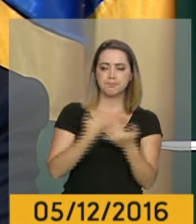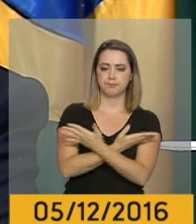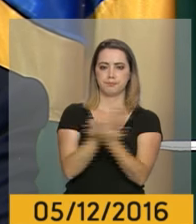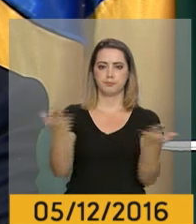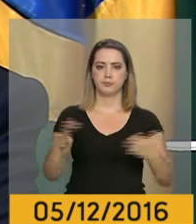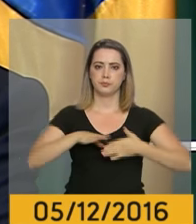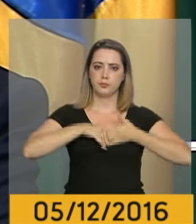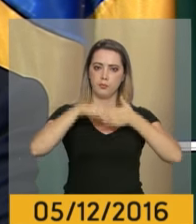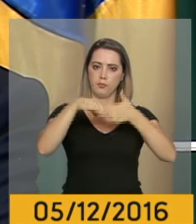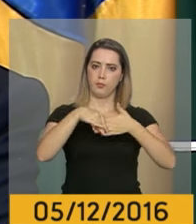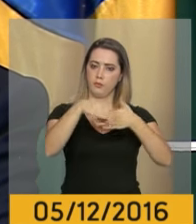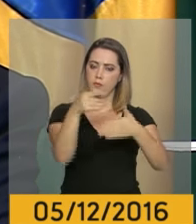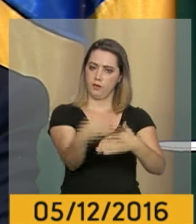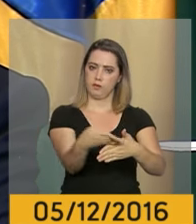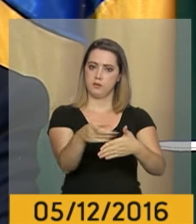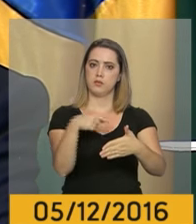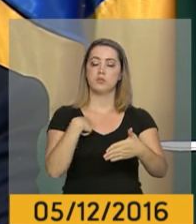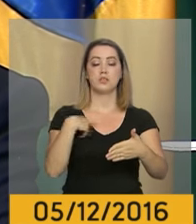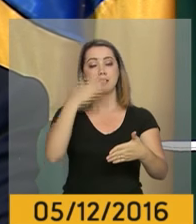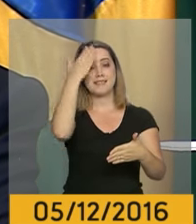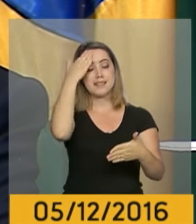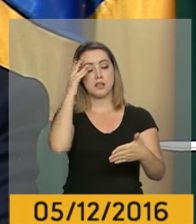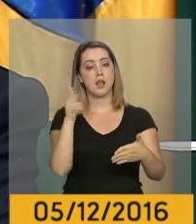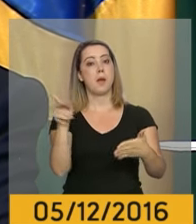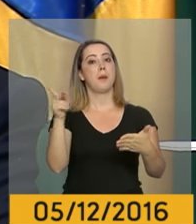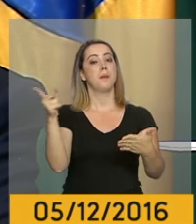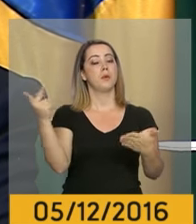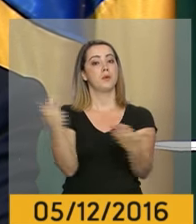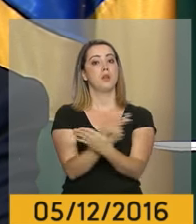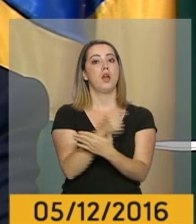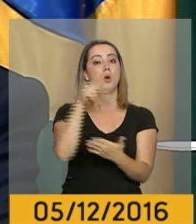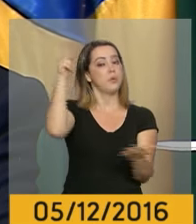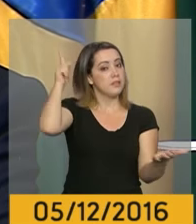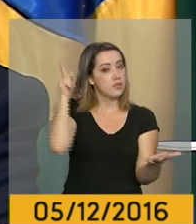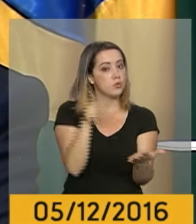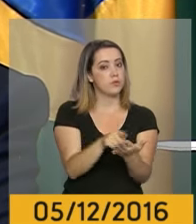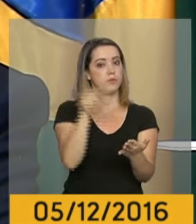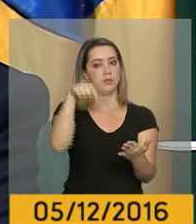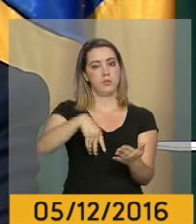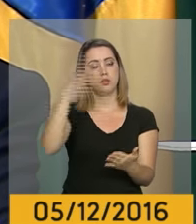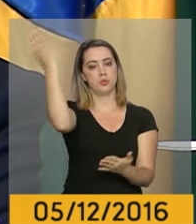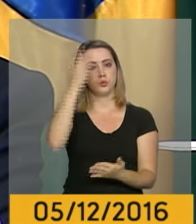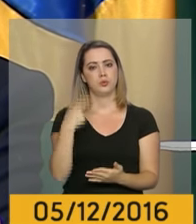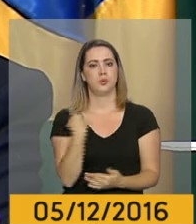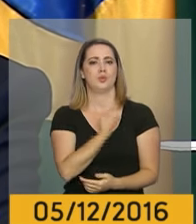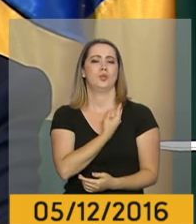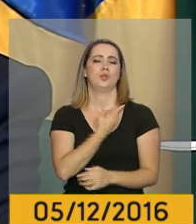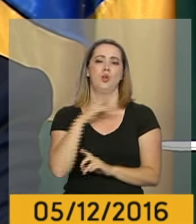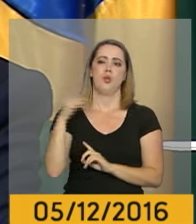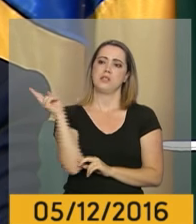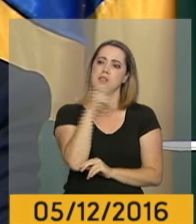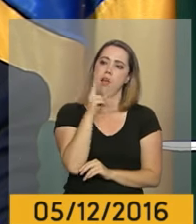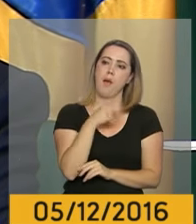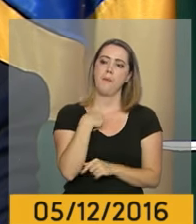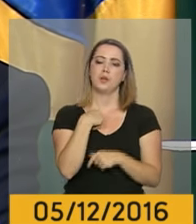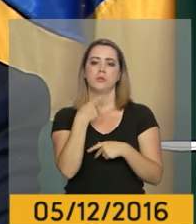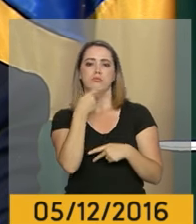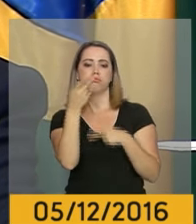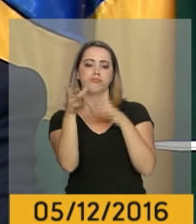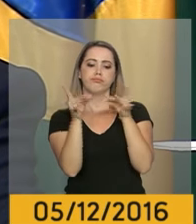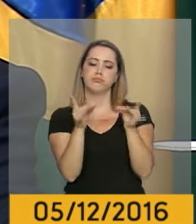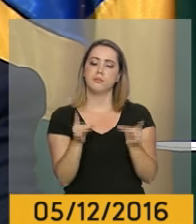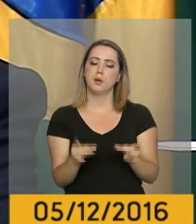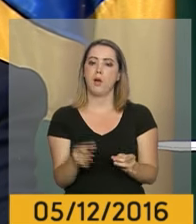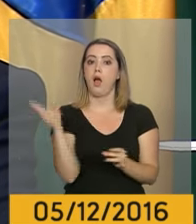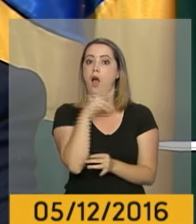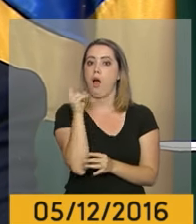líderes que levem em conta esta realidade que muito rapidamente nós estamos aqui eh bosquejando. Nós estamos